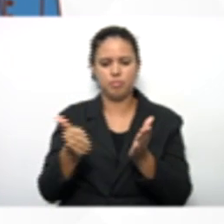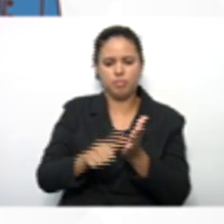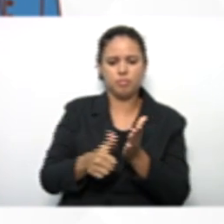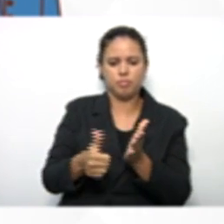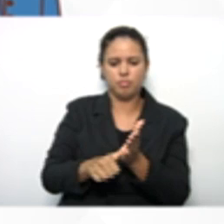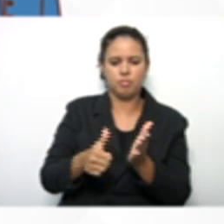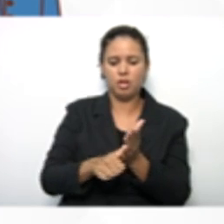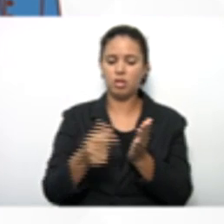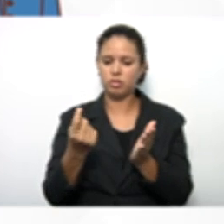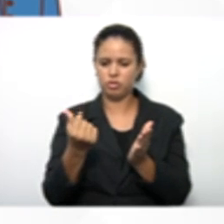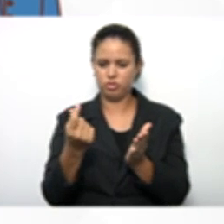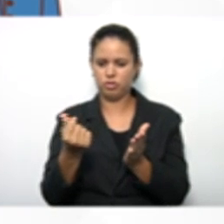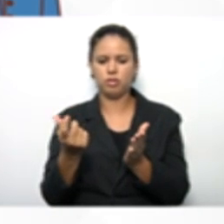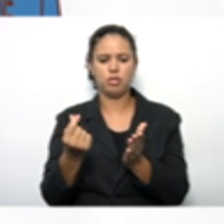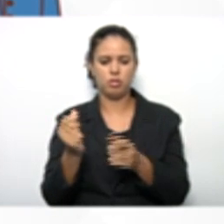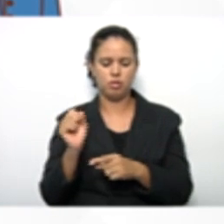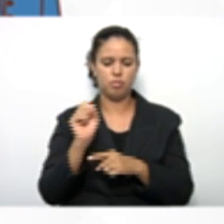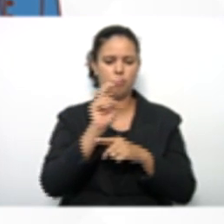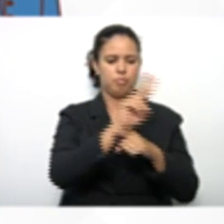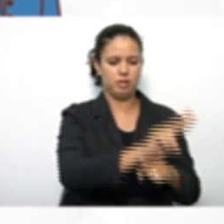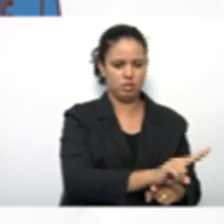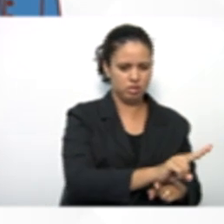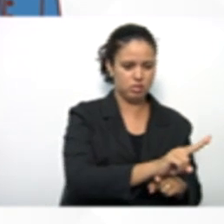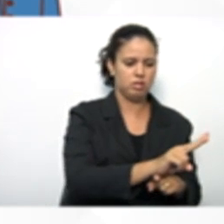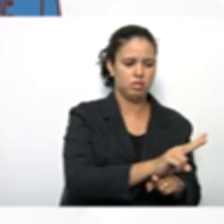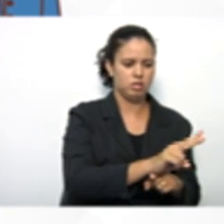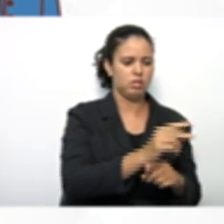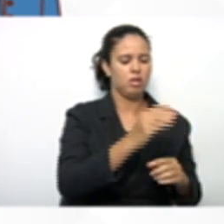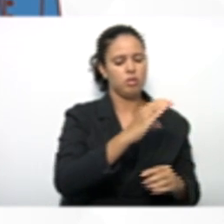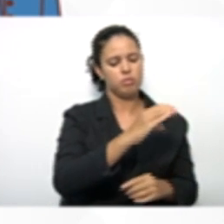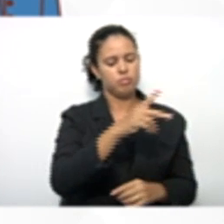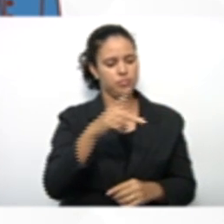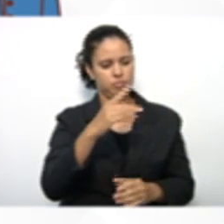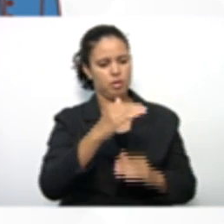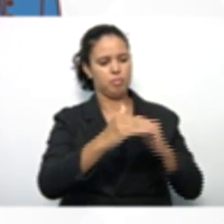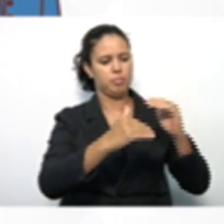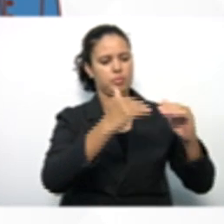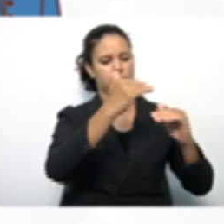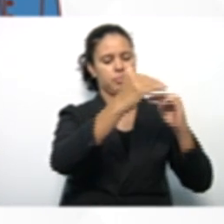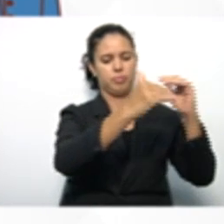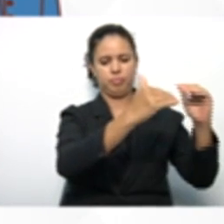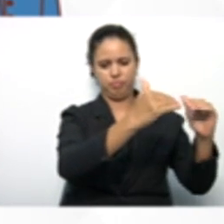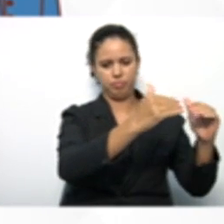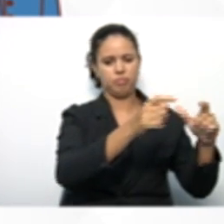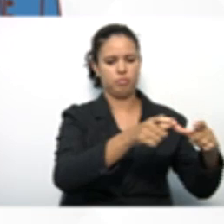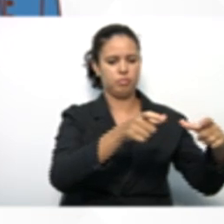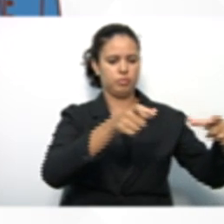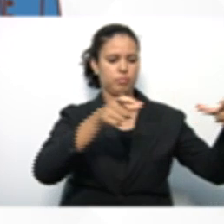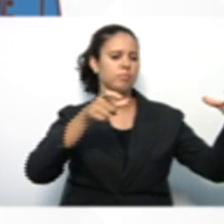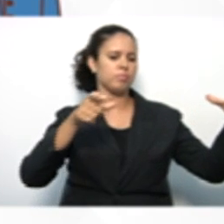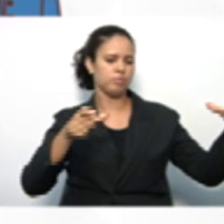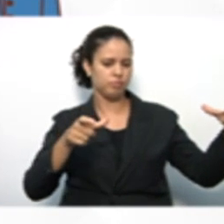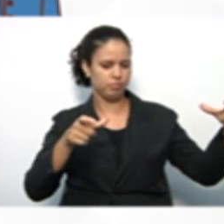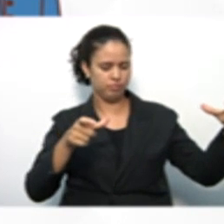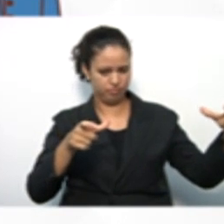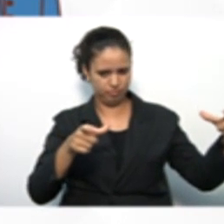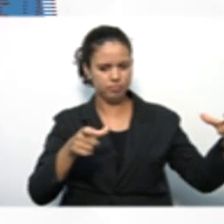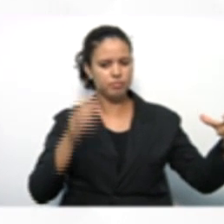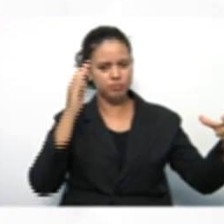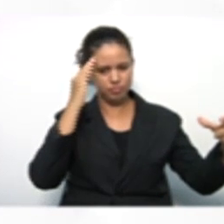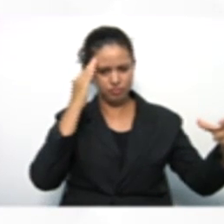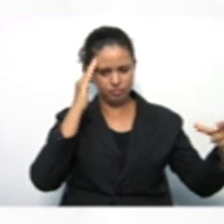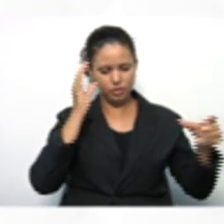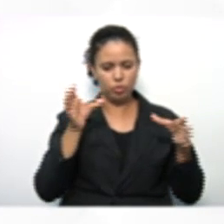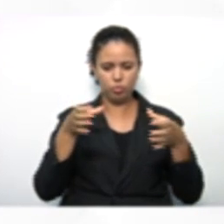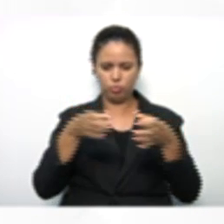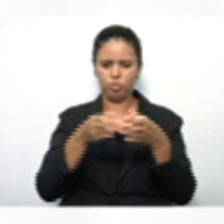Esse dinheiro é o capital social que faz parte do patrimônio líquido da cooperativa. Ele é que vai financiar as aquisições de bens